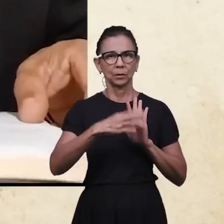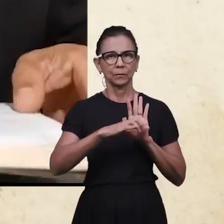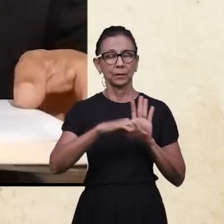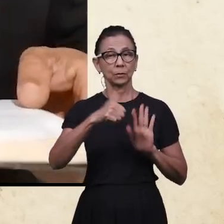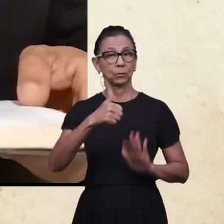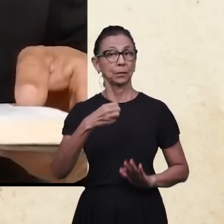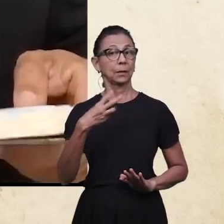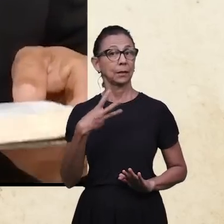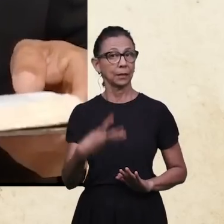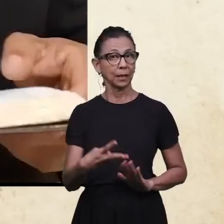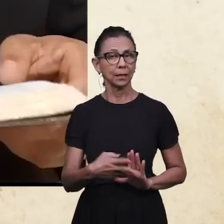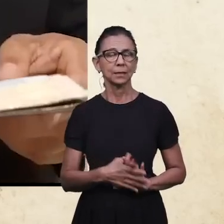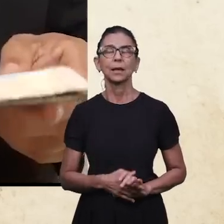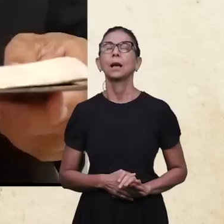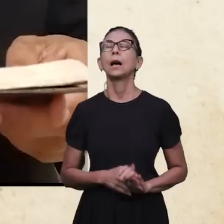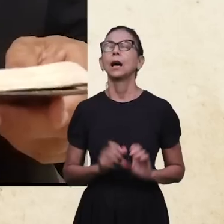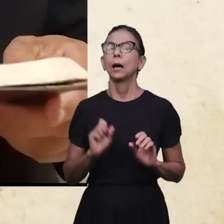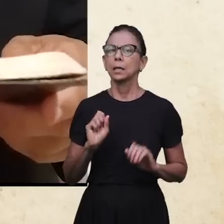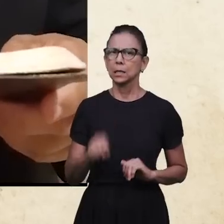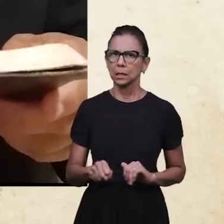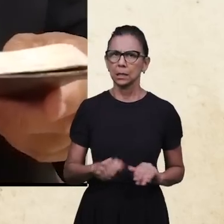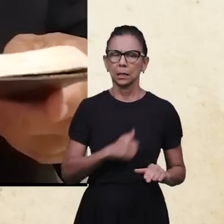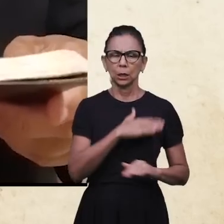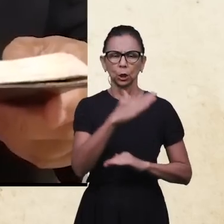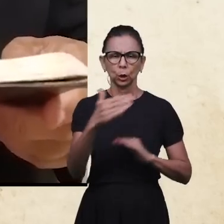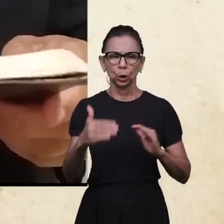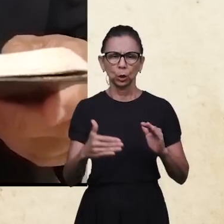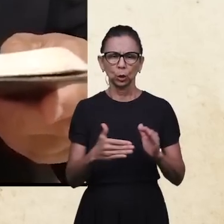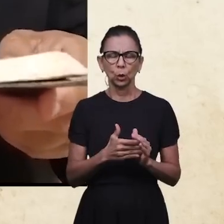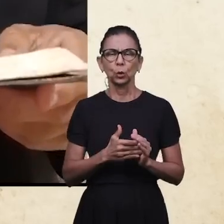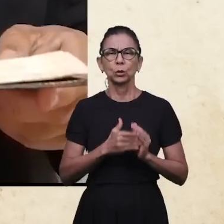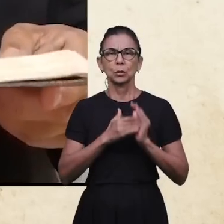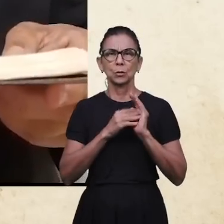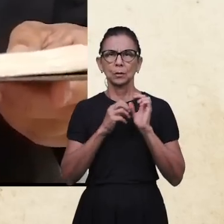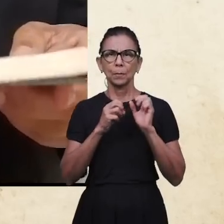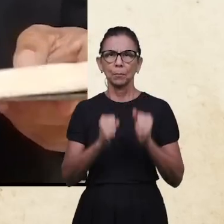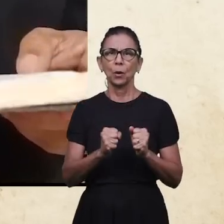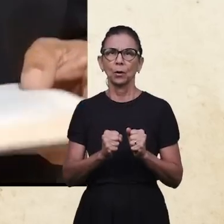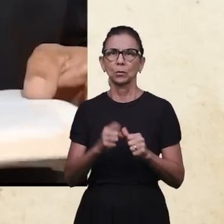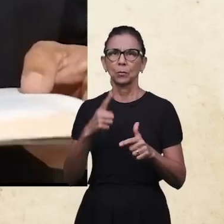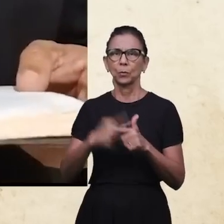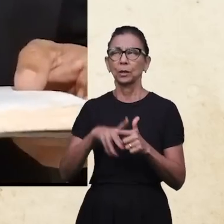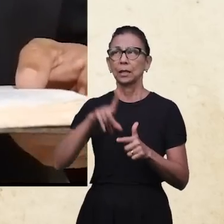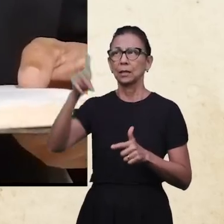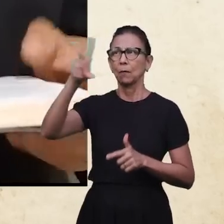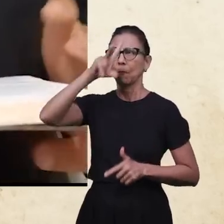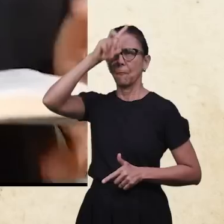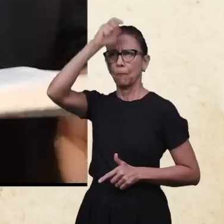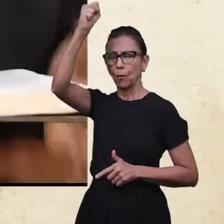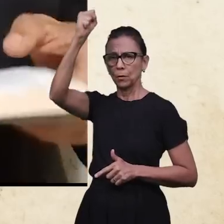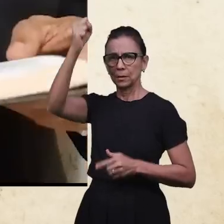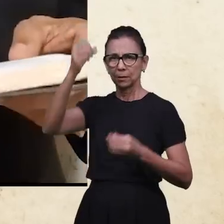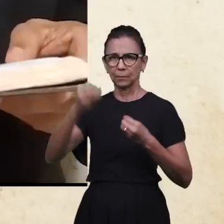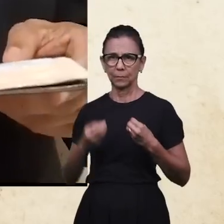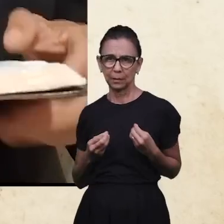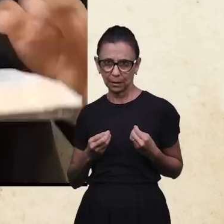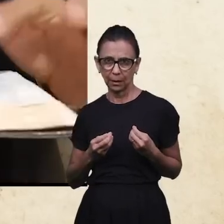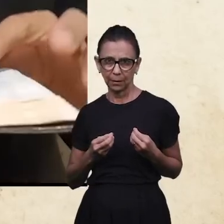versículo 13, que diz assim, posso todas as coisas naquele que me fortalece.